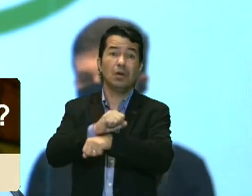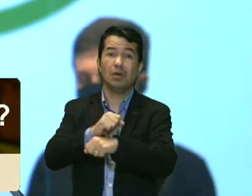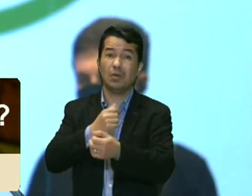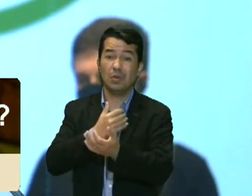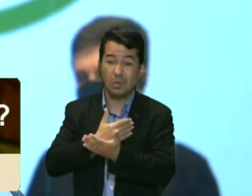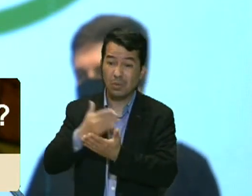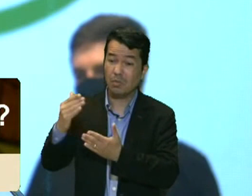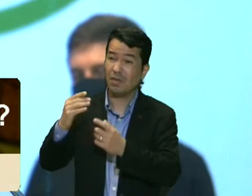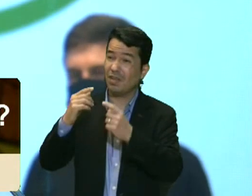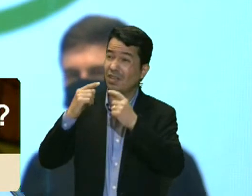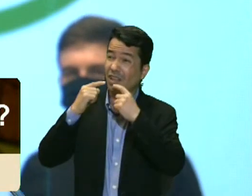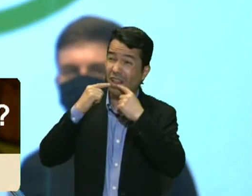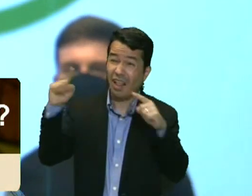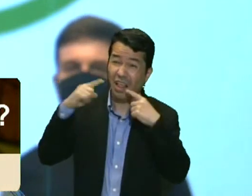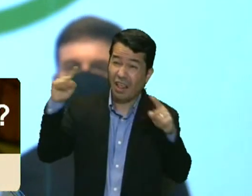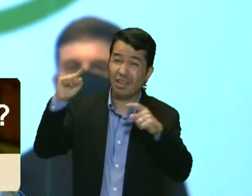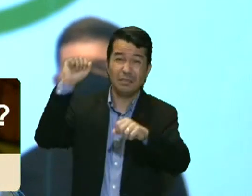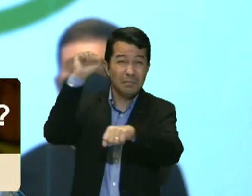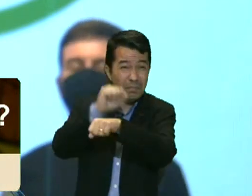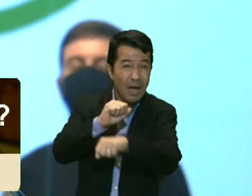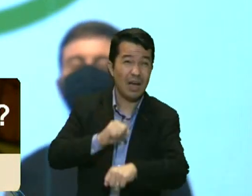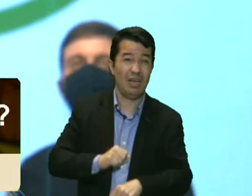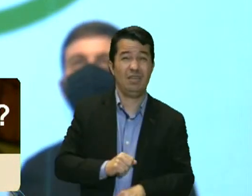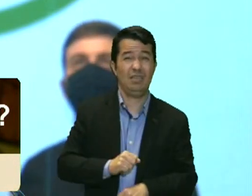Chega de murmurar.